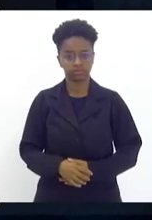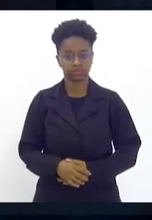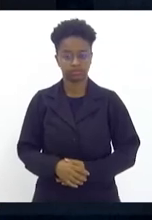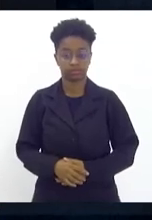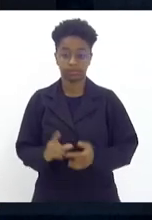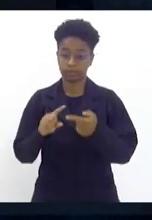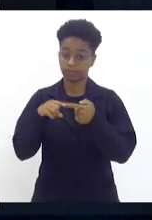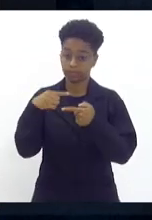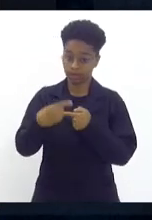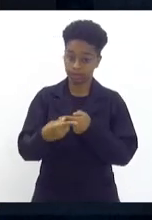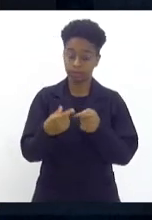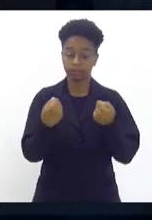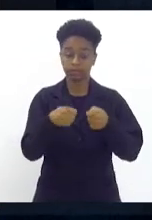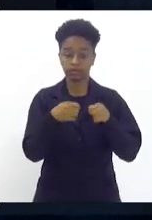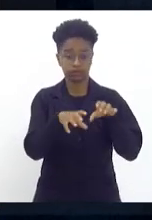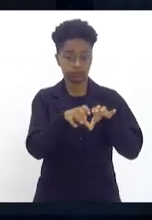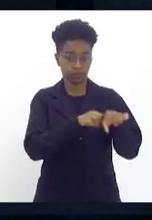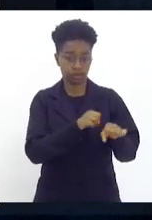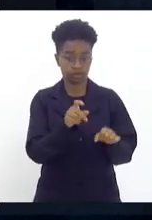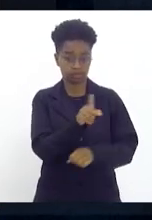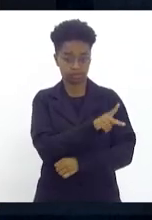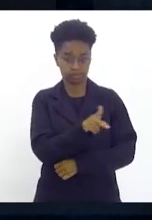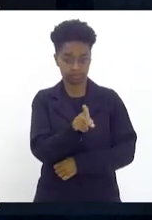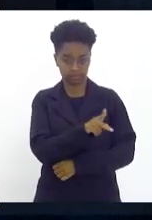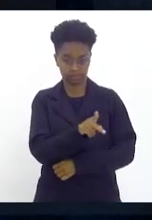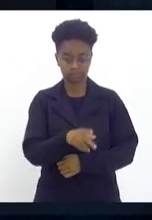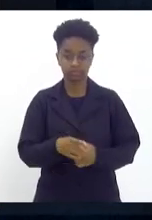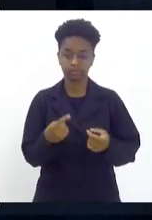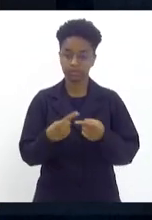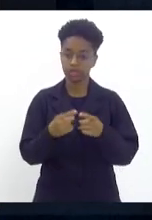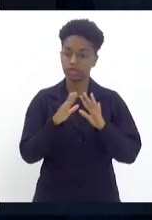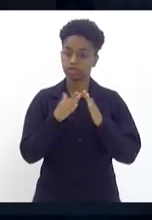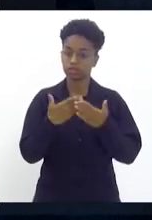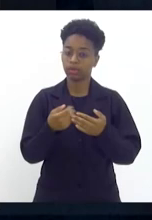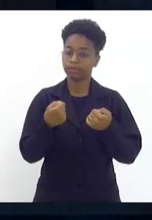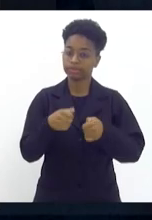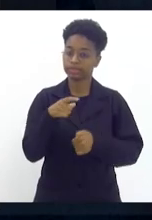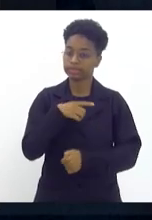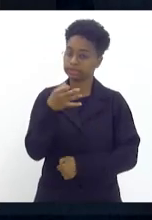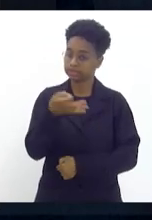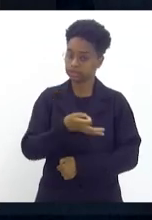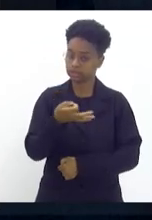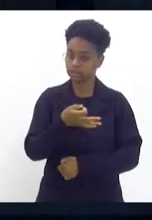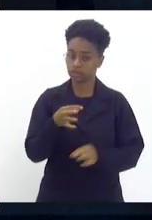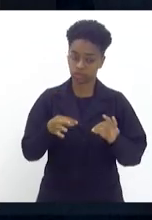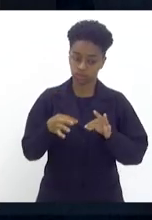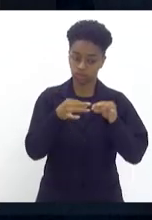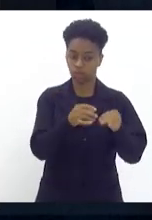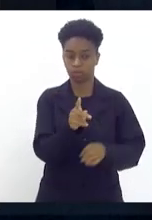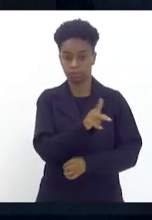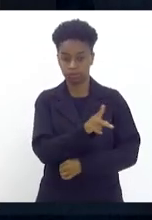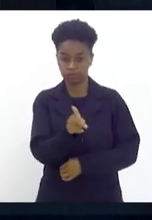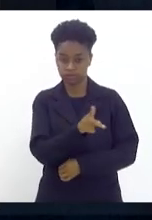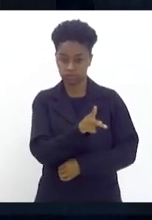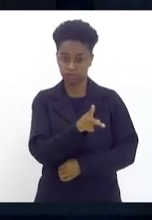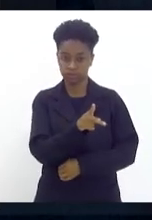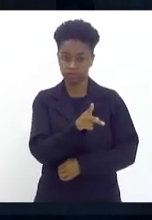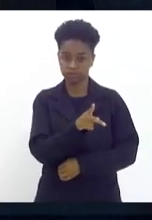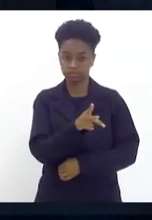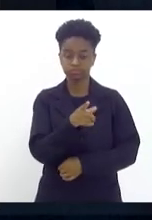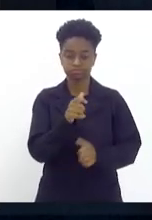Depois, é formar os professores. A escola precisa ter certeza que os seus professores estão